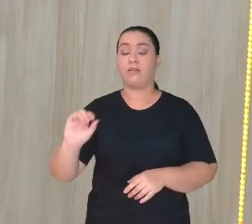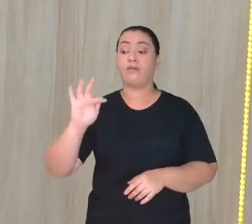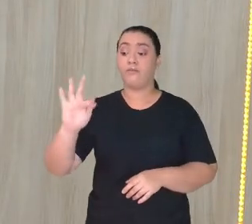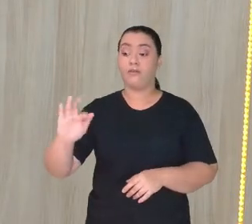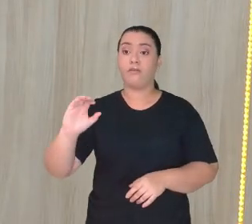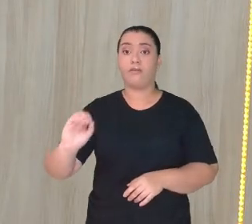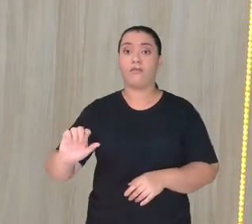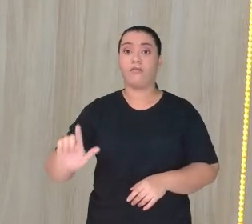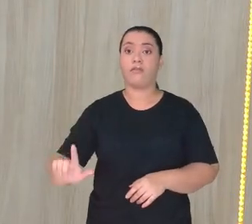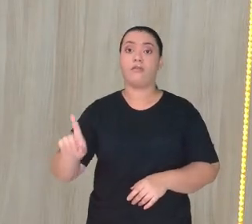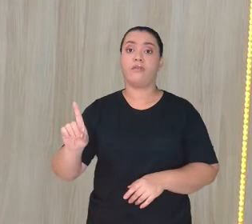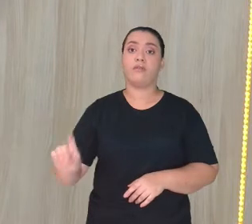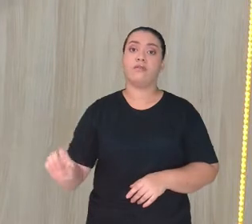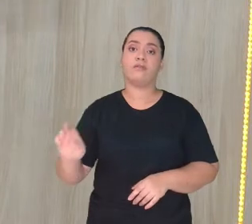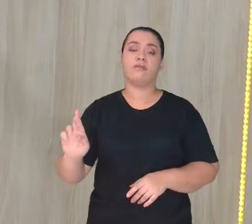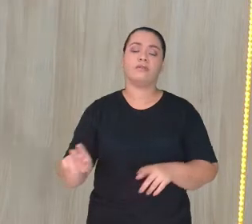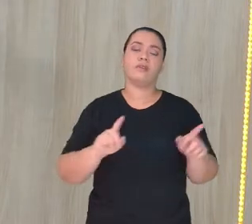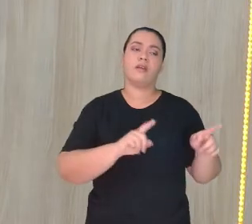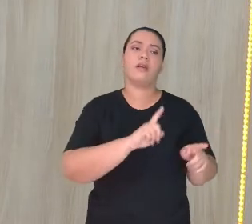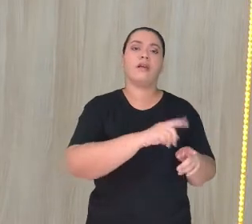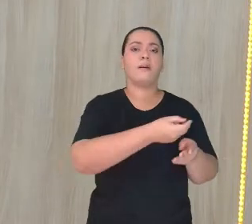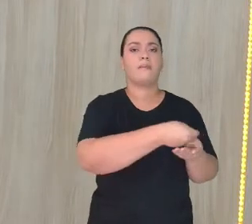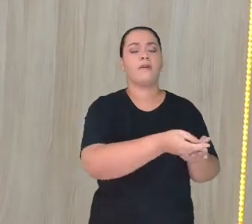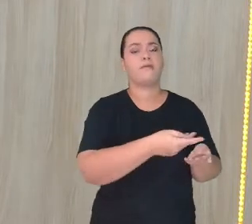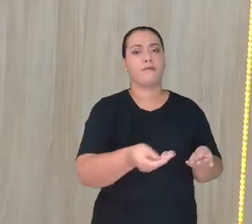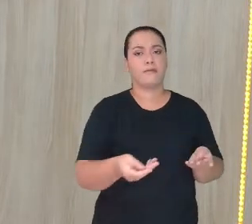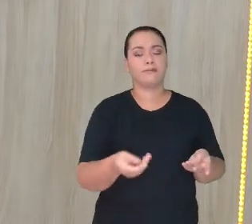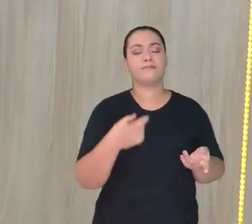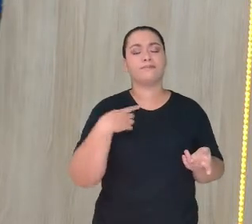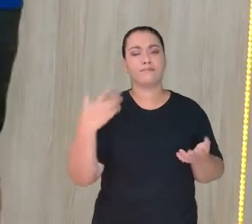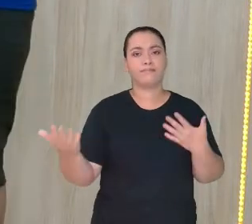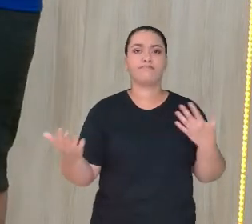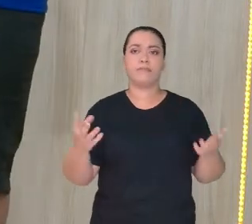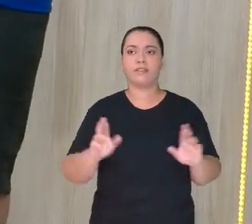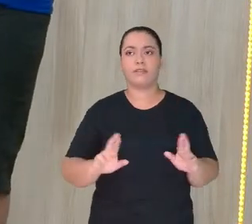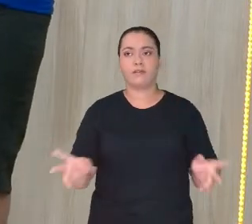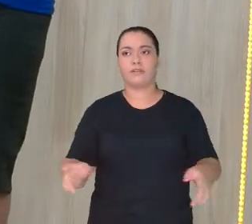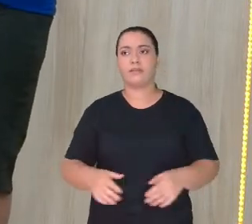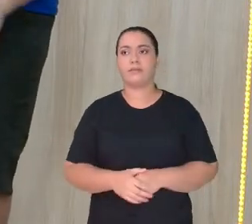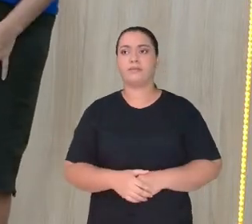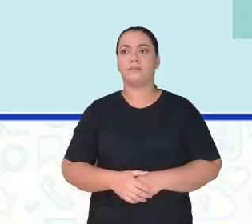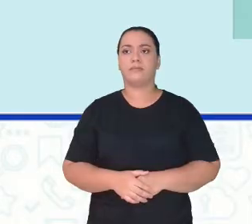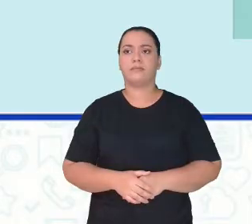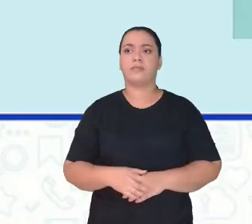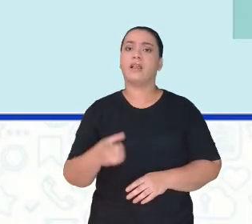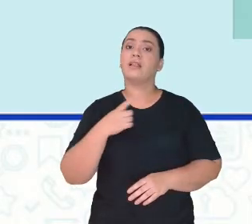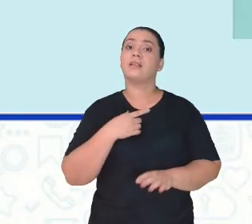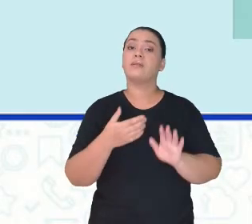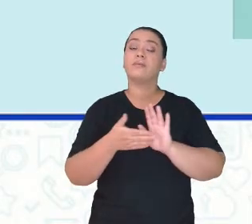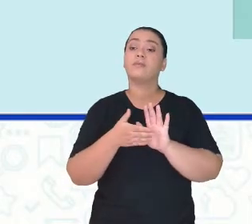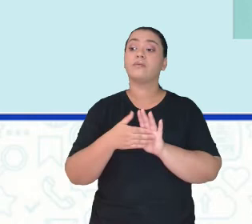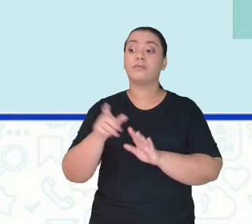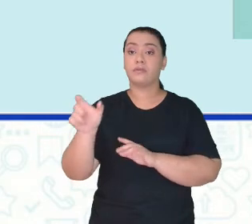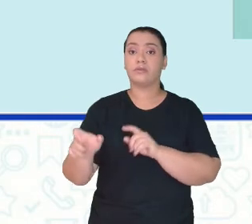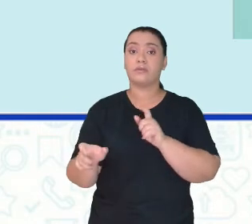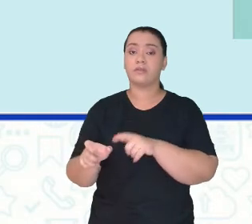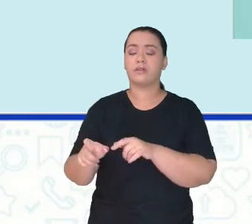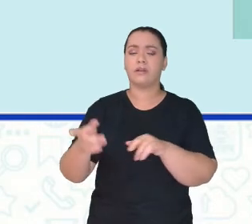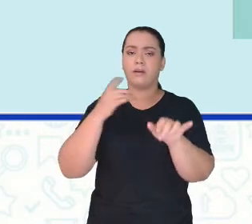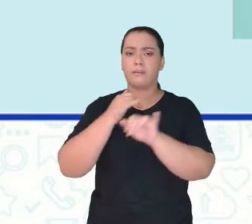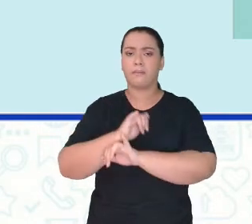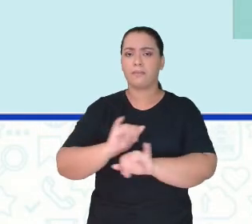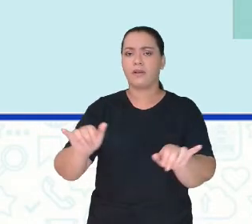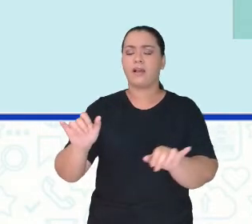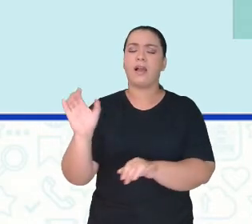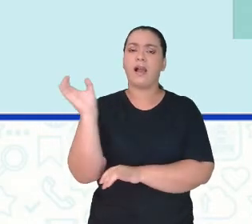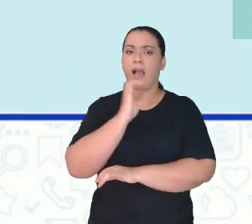folder de um cartaz, um panfleto de um folheto. Joia? Tem como propósito comunicar rapidamente ideias.